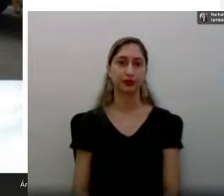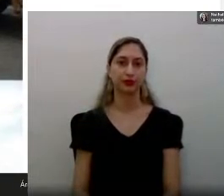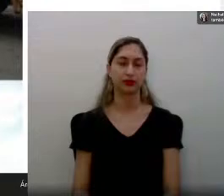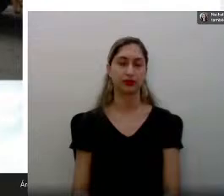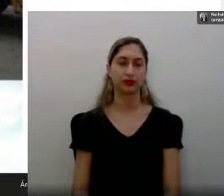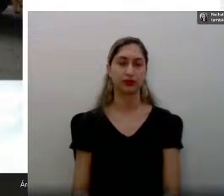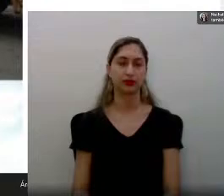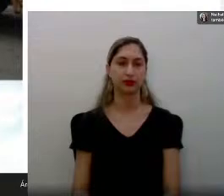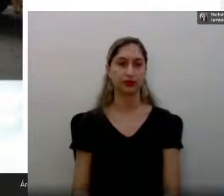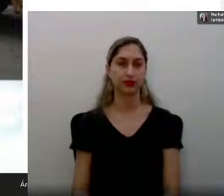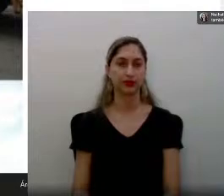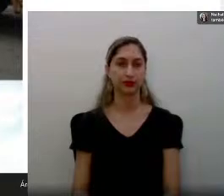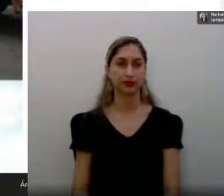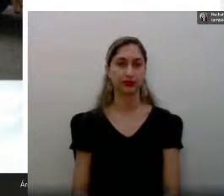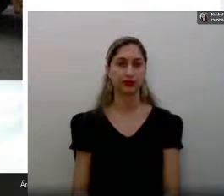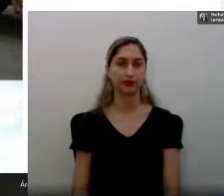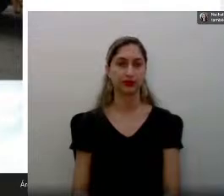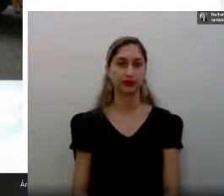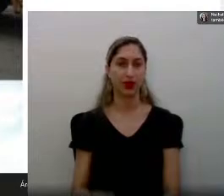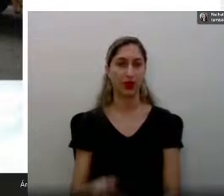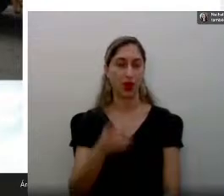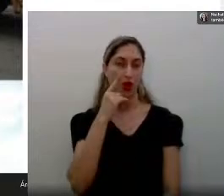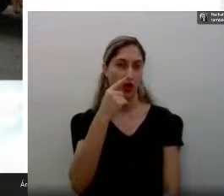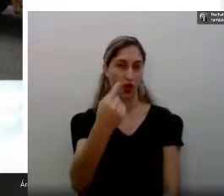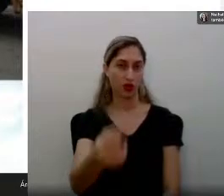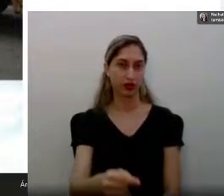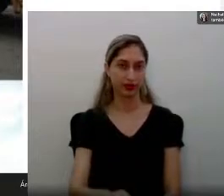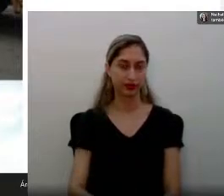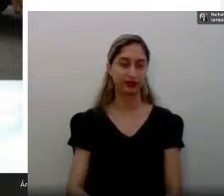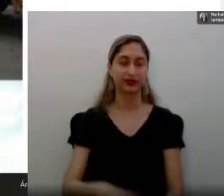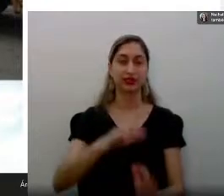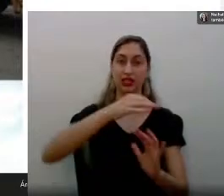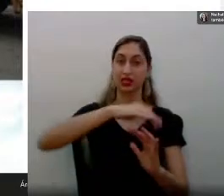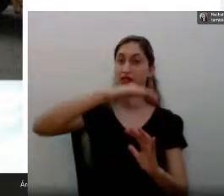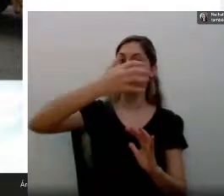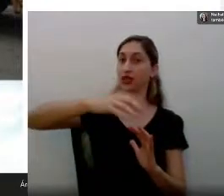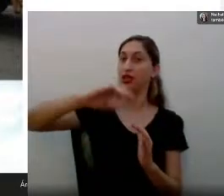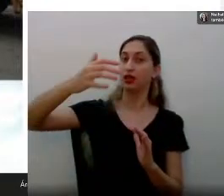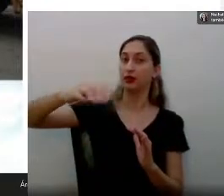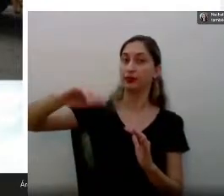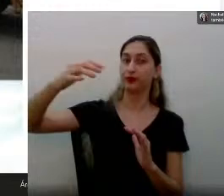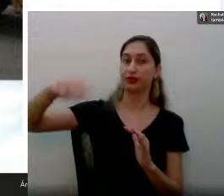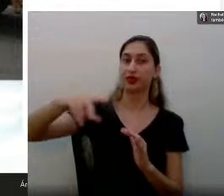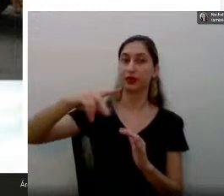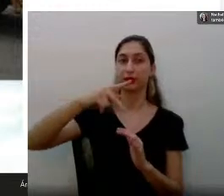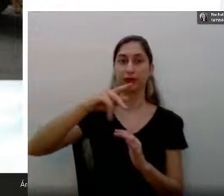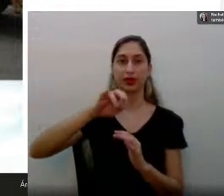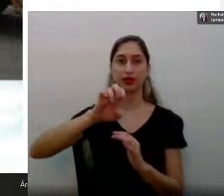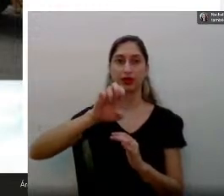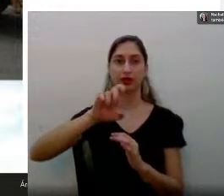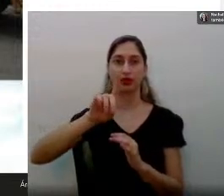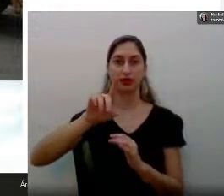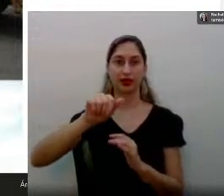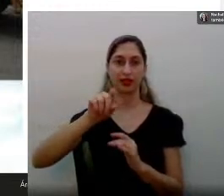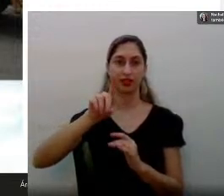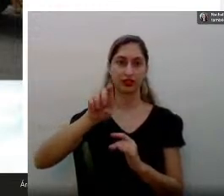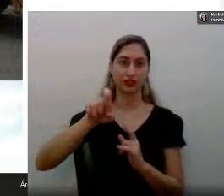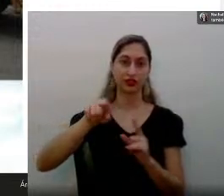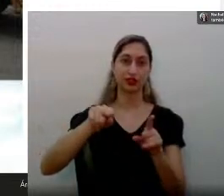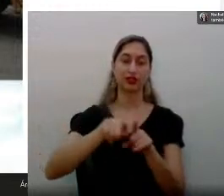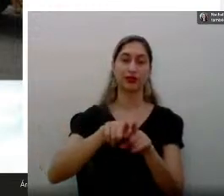na montagem de frei Rosário Observatório lado certo da Piedade quando da chegada dos desses equipamentos